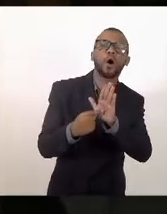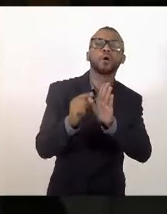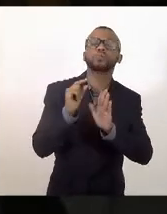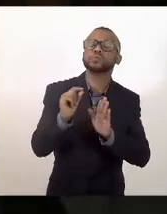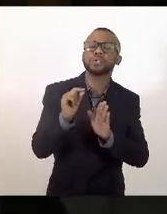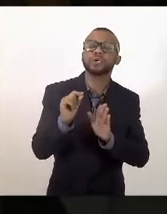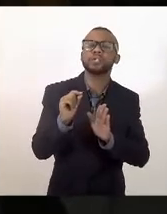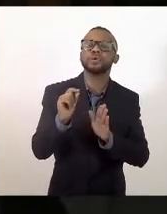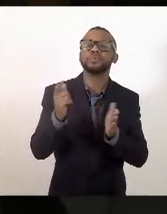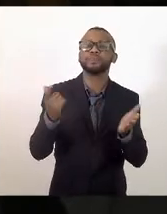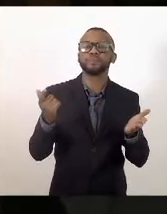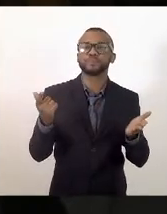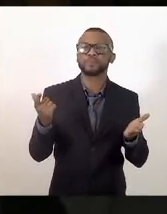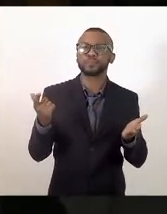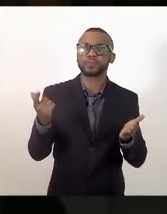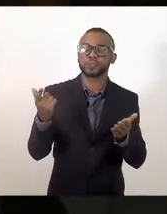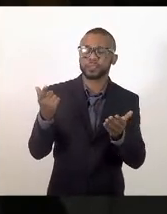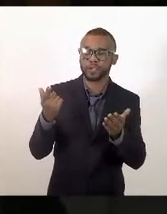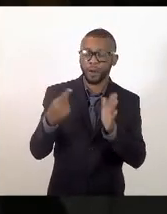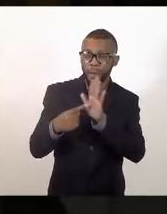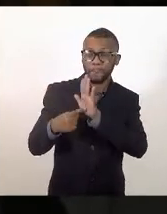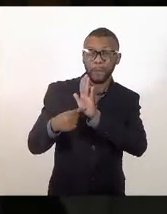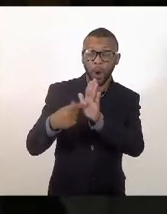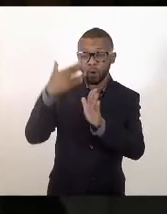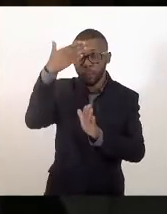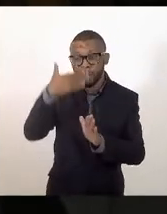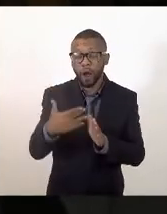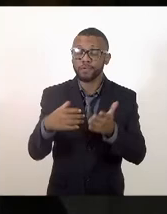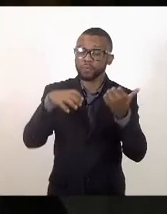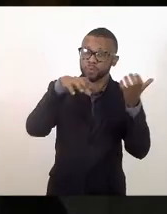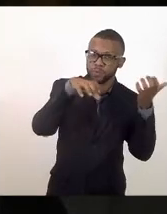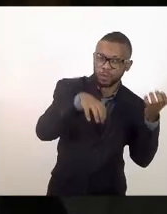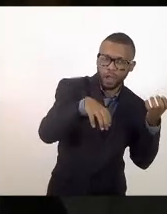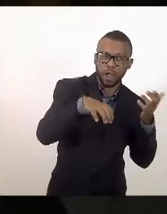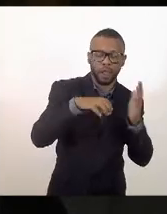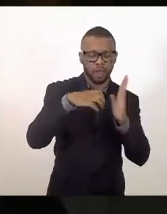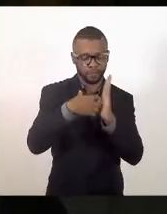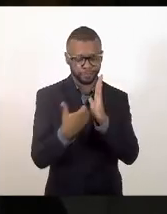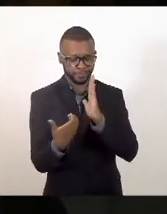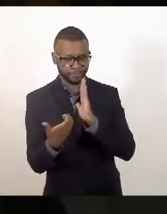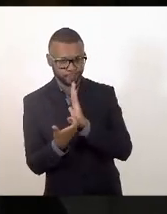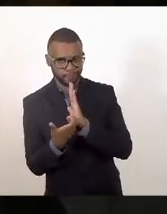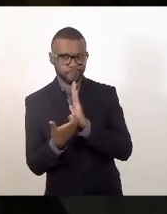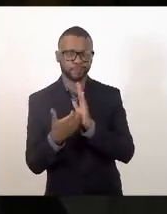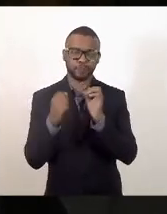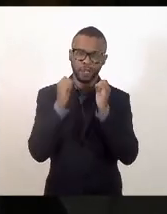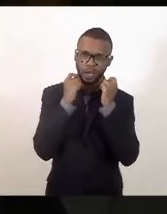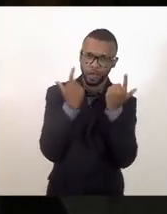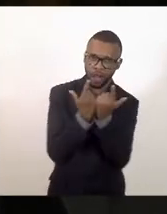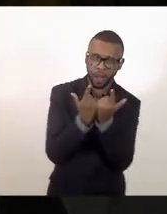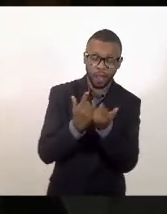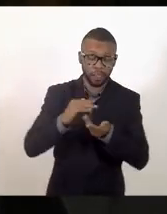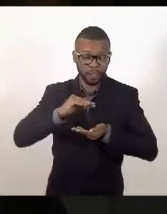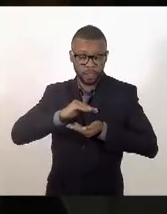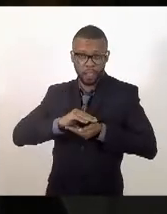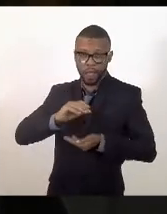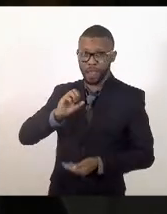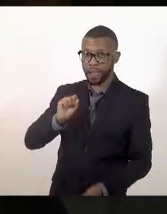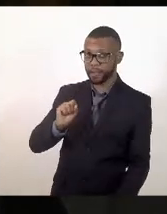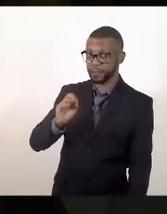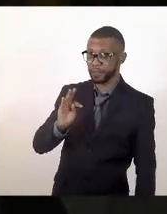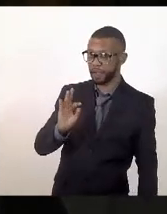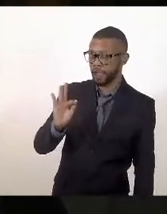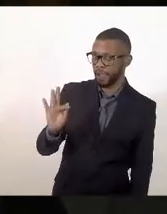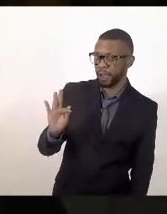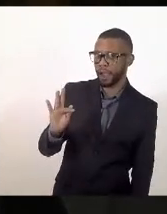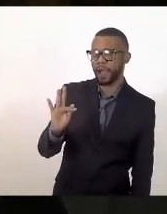acene ao Congresso Nacional, às Casas Legislativas, ao Supremo Tribunal Federal,